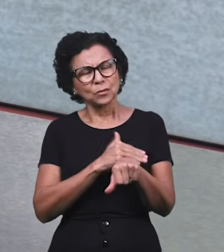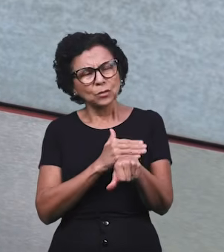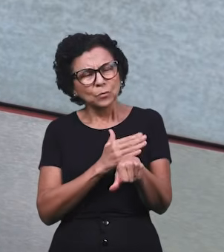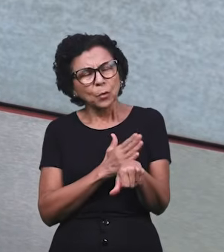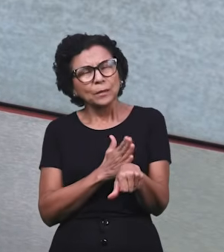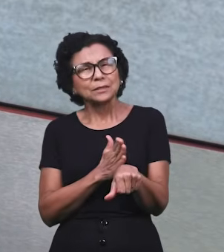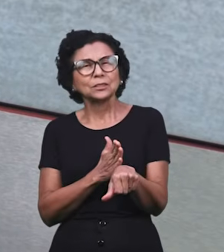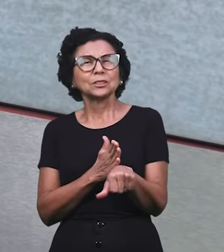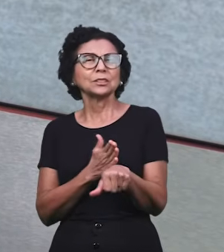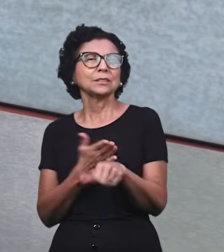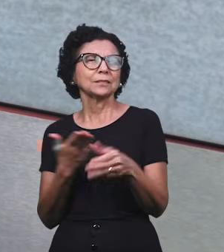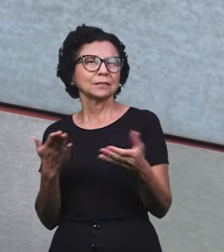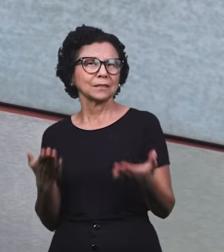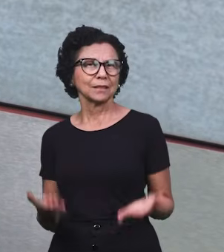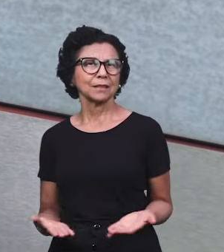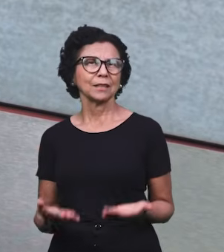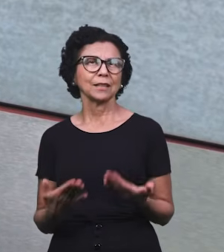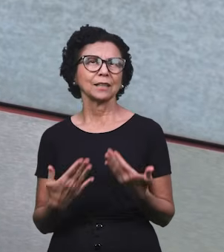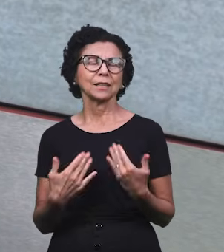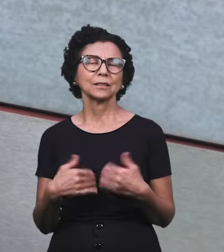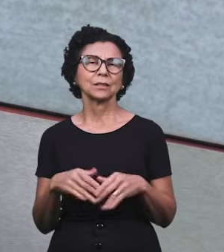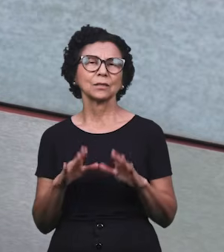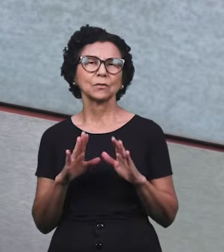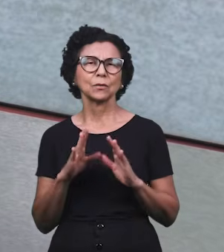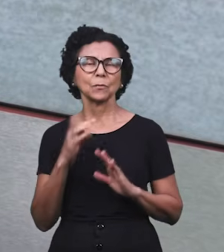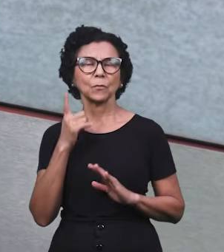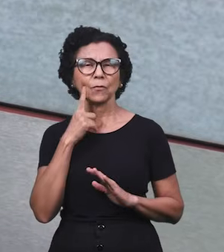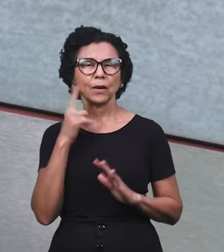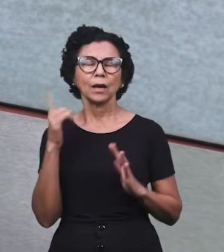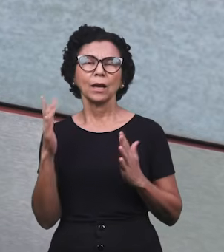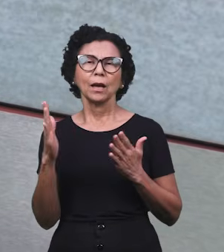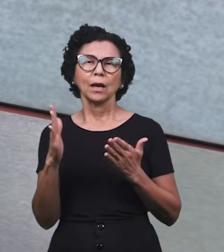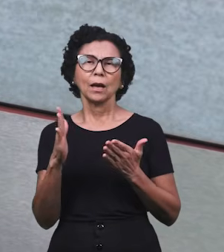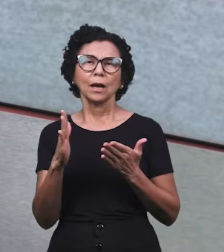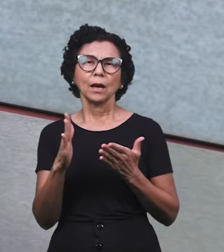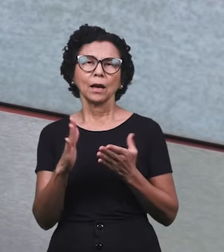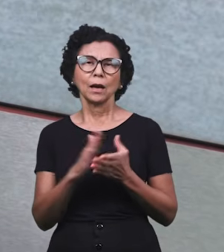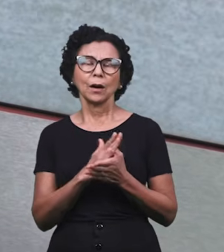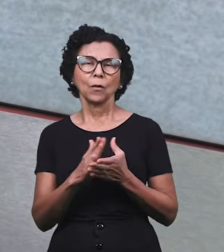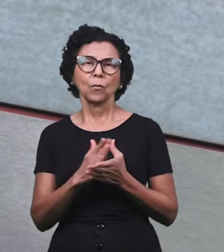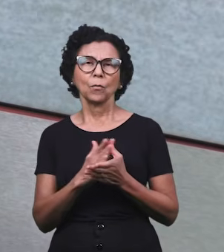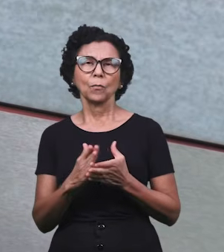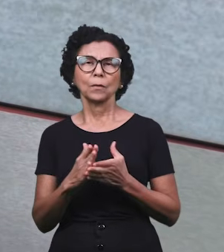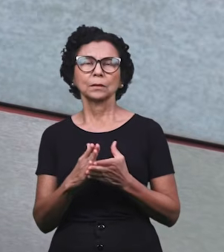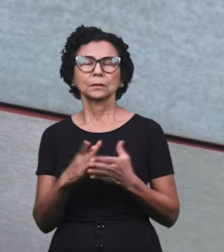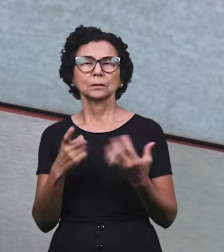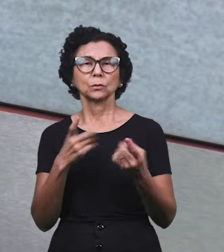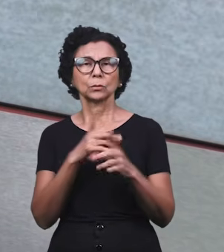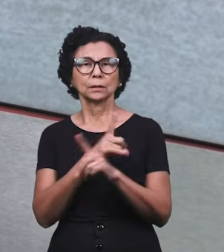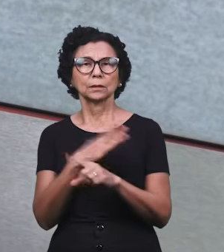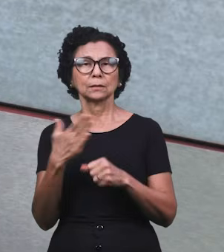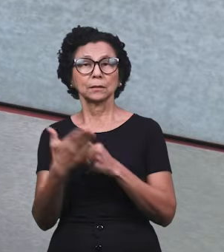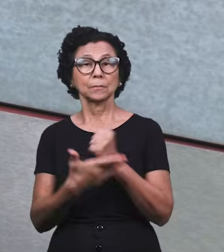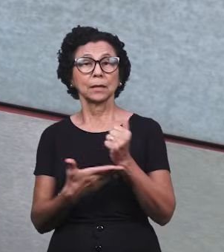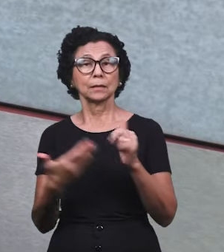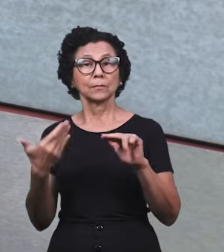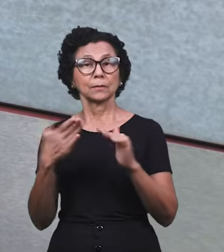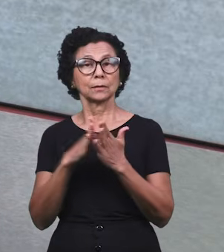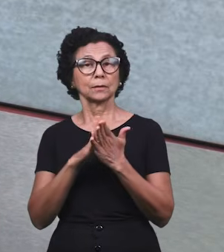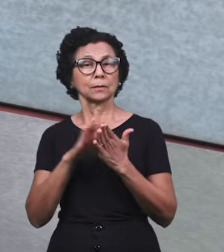nós iremos aqui falar, discorrer a respeito de alguns aspectos das doutrinas básicas da Bíblia, você possa